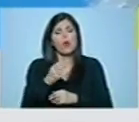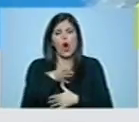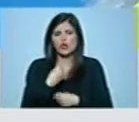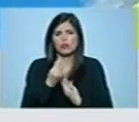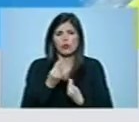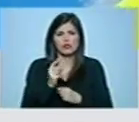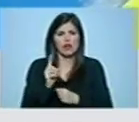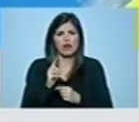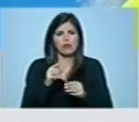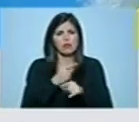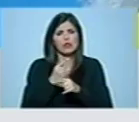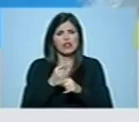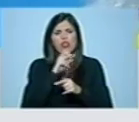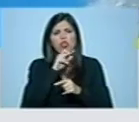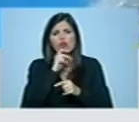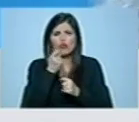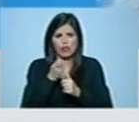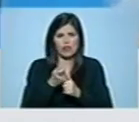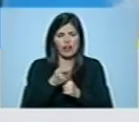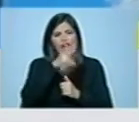aquelas nervuras e eles não gostam muito.